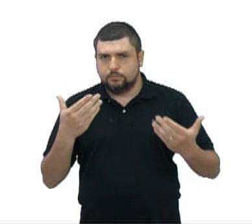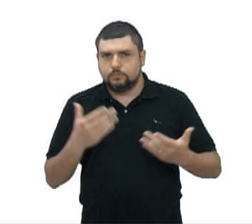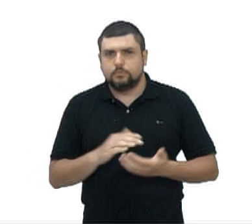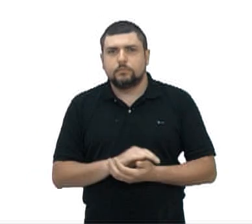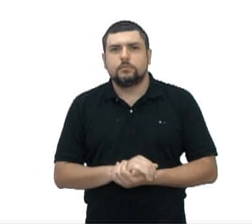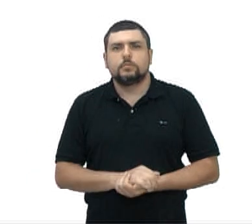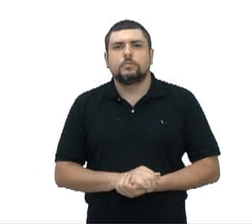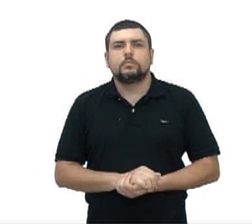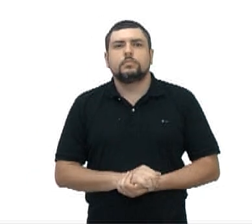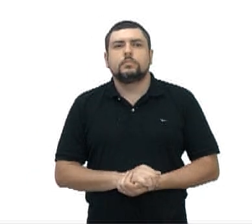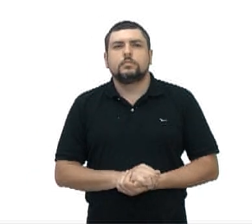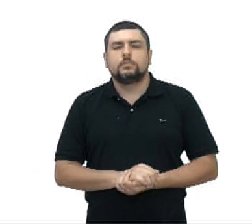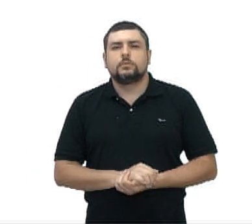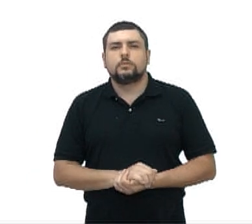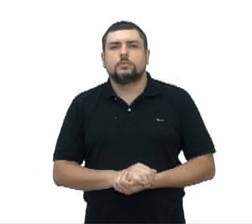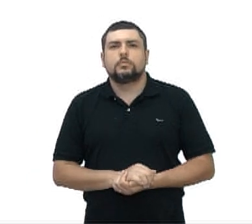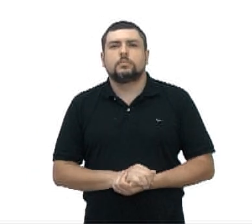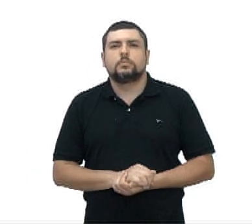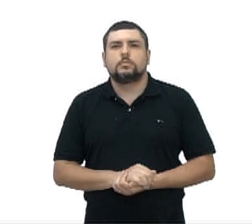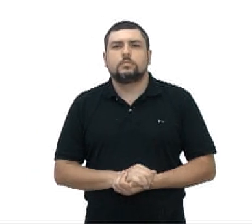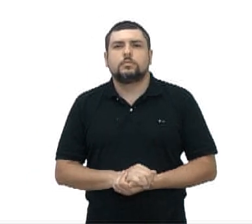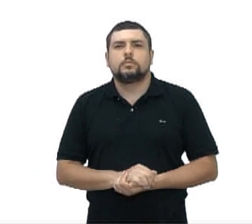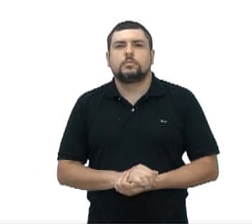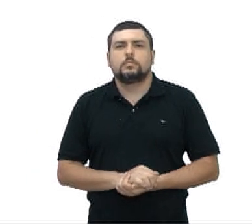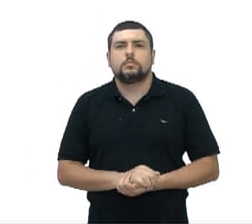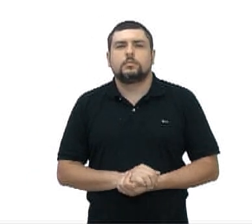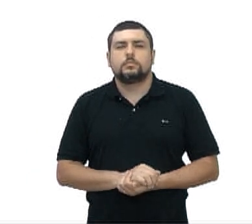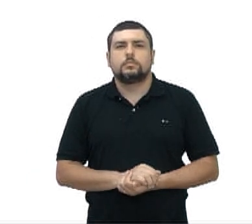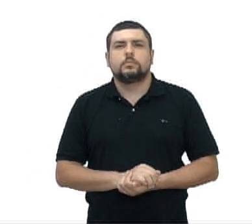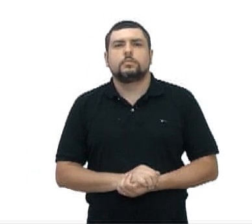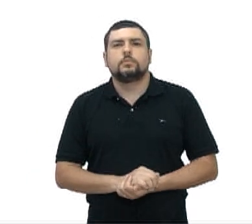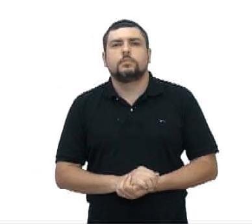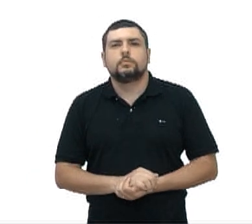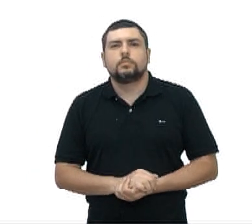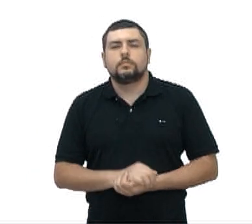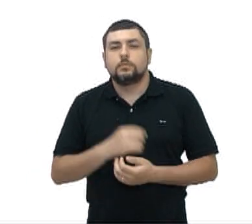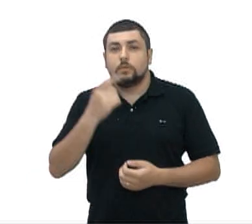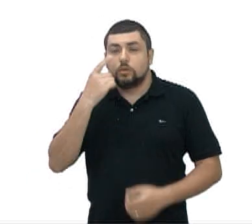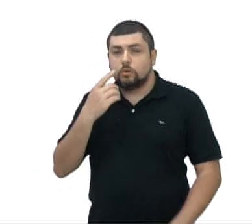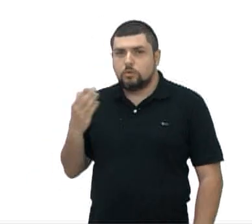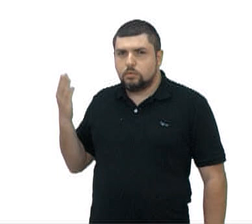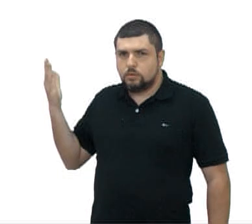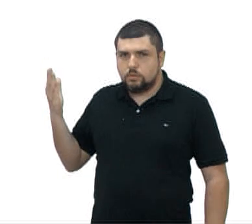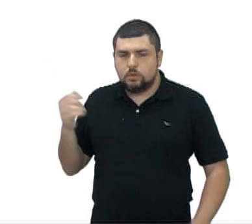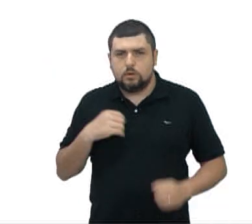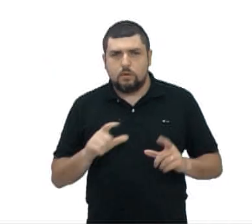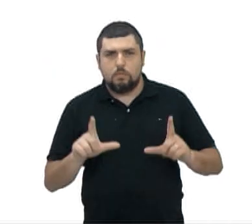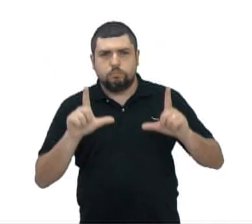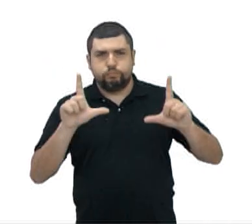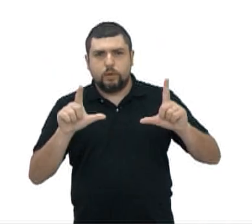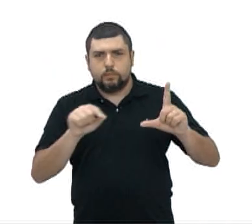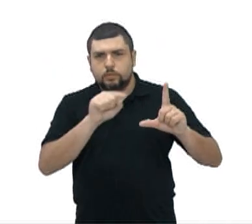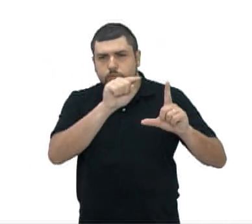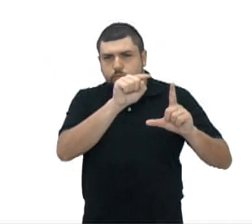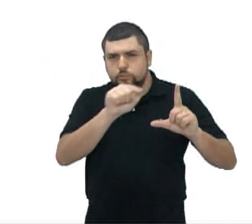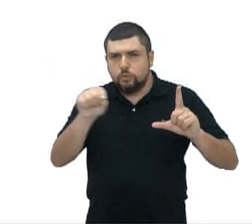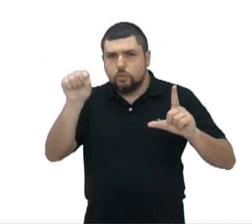ó. Do segundo quadrinho aqui da nossa tirinha, eu circulei aqui o adjetivo cute,